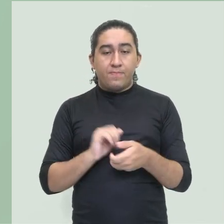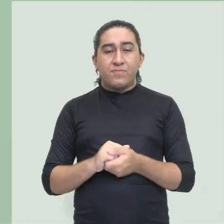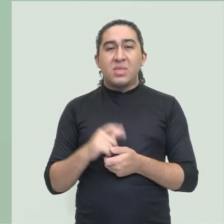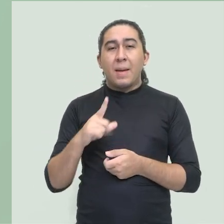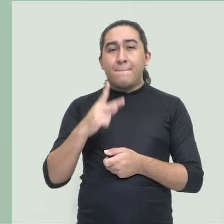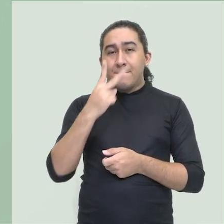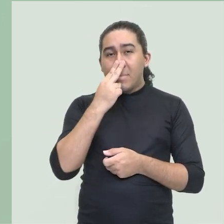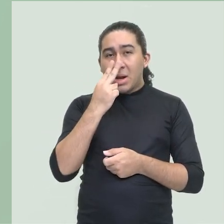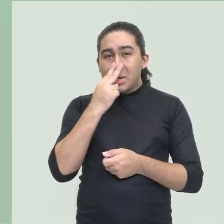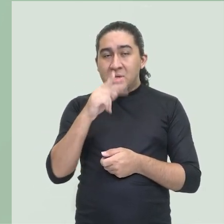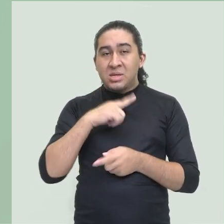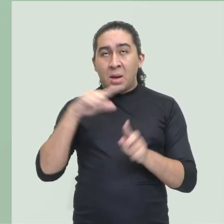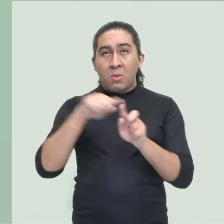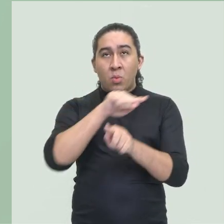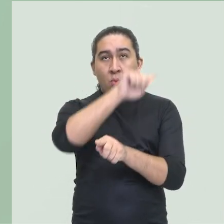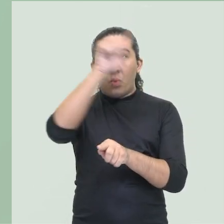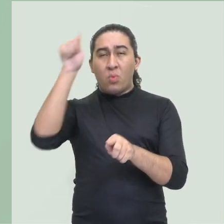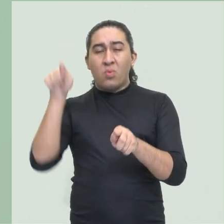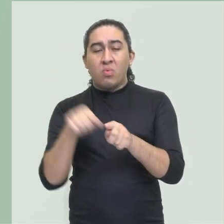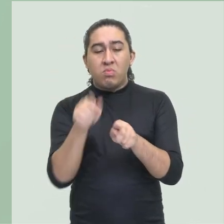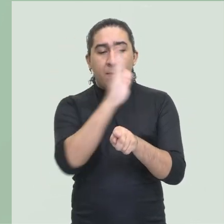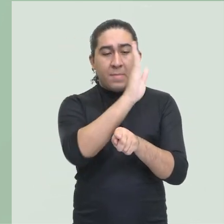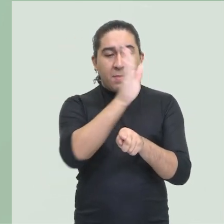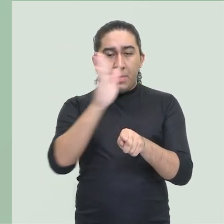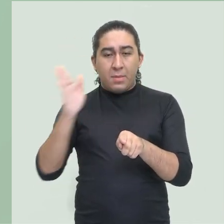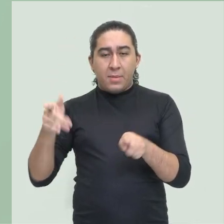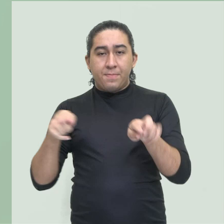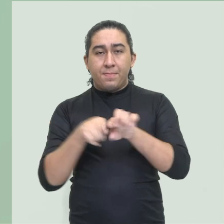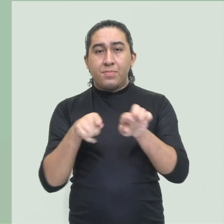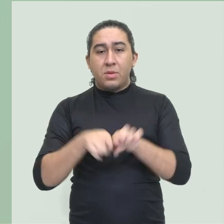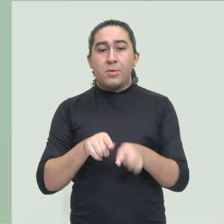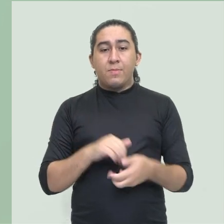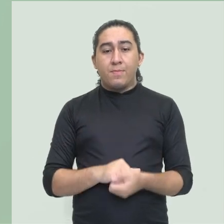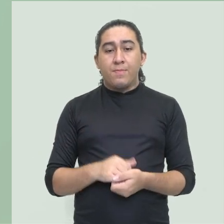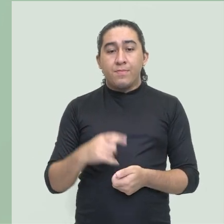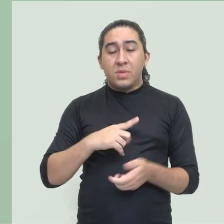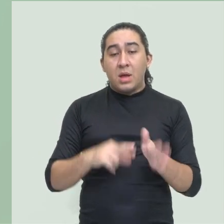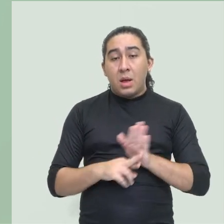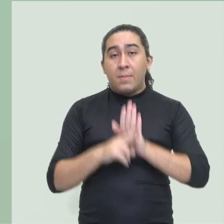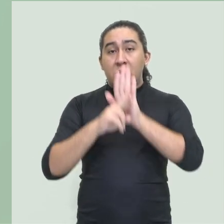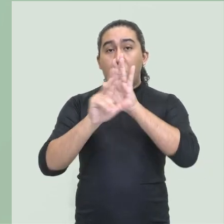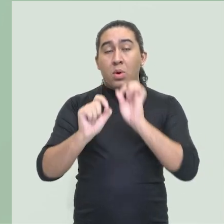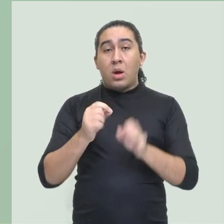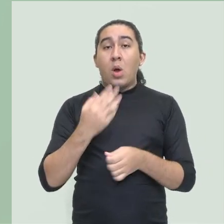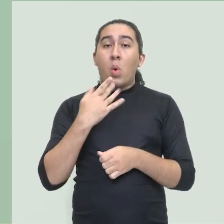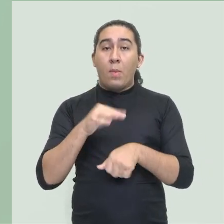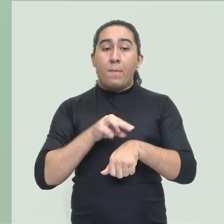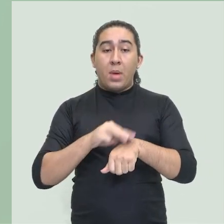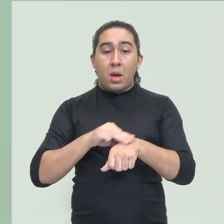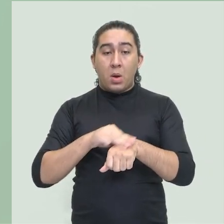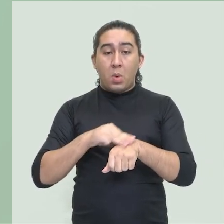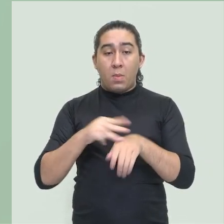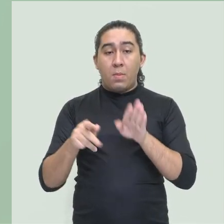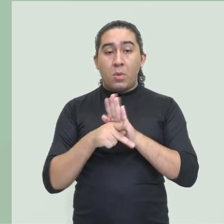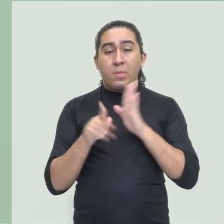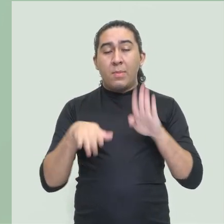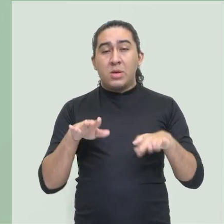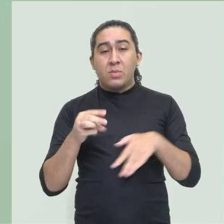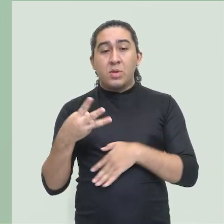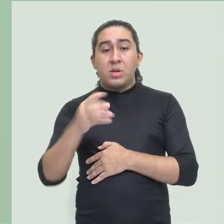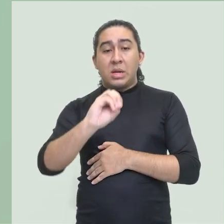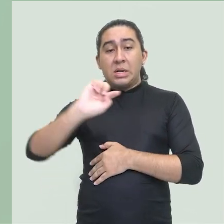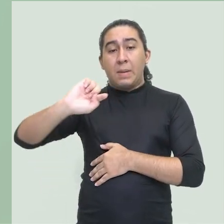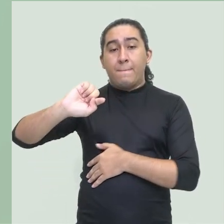pizza, nós temos aqui uma abrangência muito grande aqui representada em marrom da flora, com cerca de 30